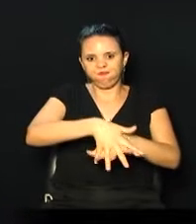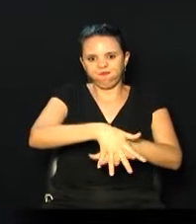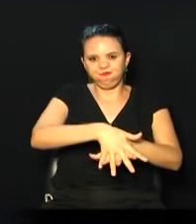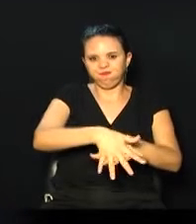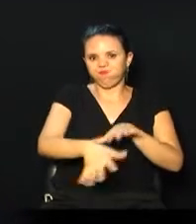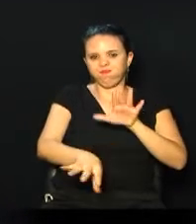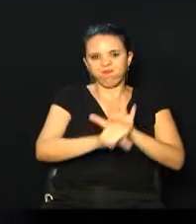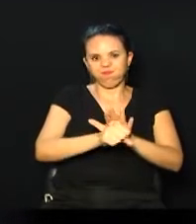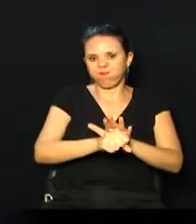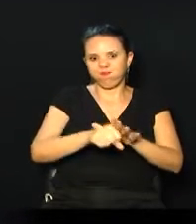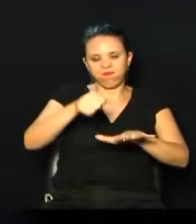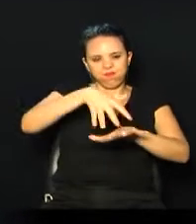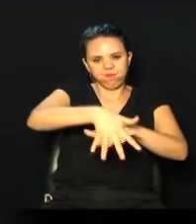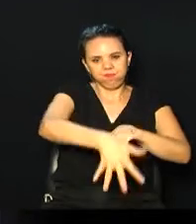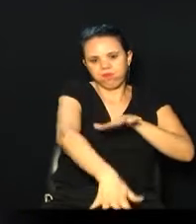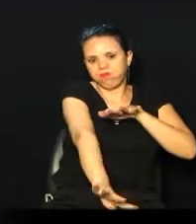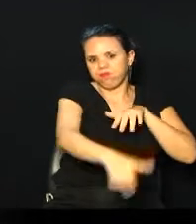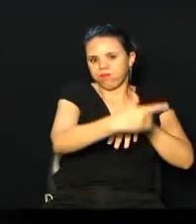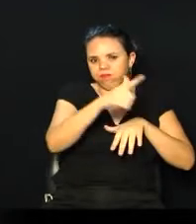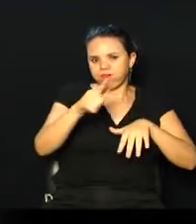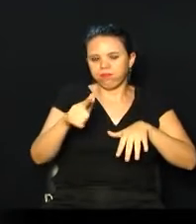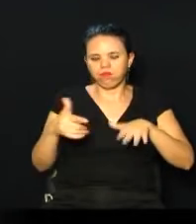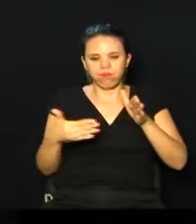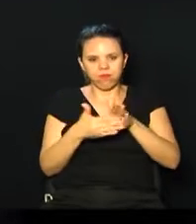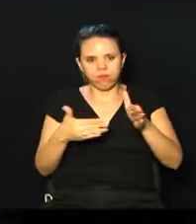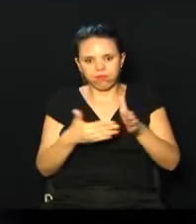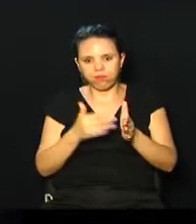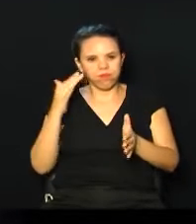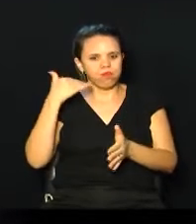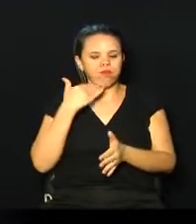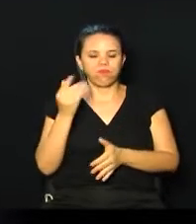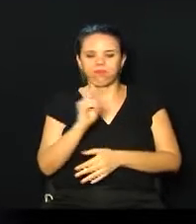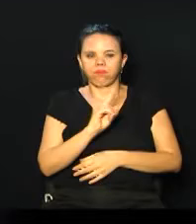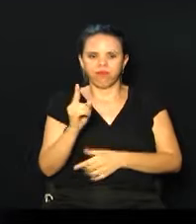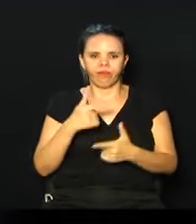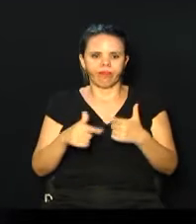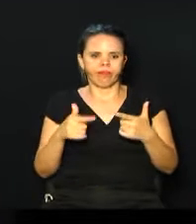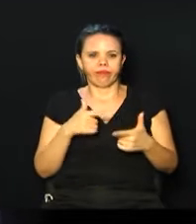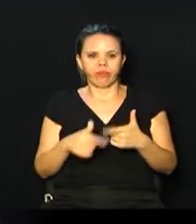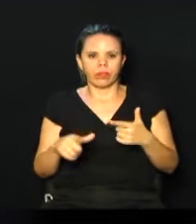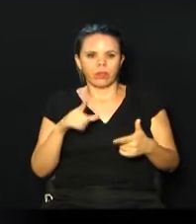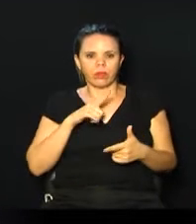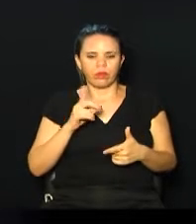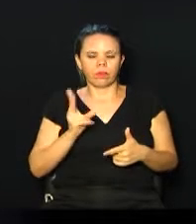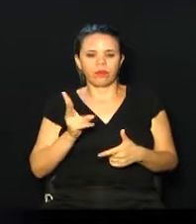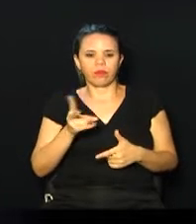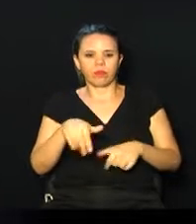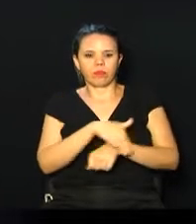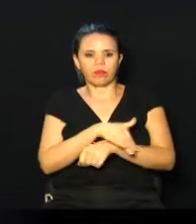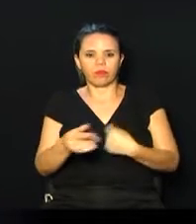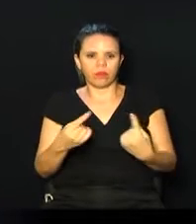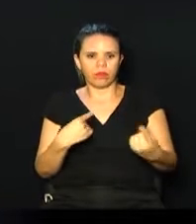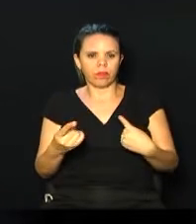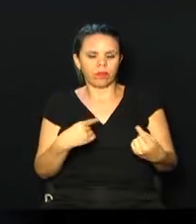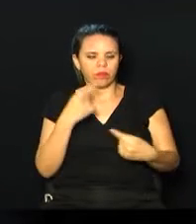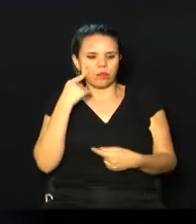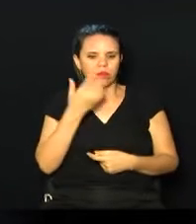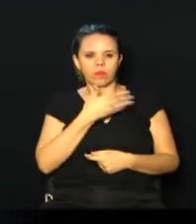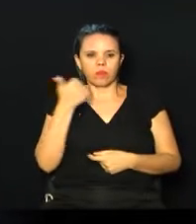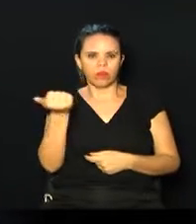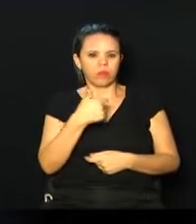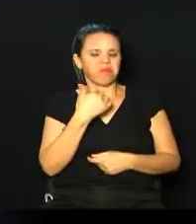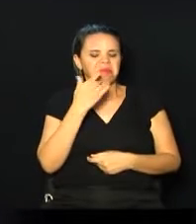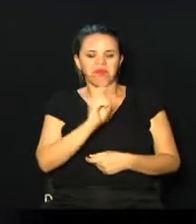ali haja uma penetração da água. Então, não resolveria o problema. Tivesse mantido as ruas com paralelepípedo, estaria melhor. Não